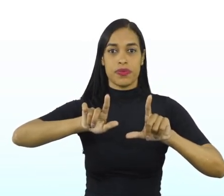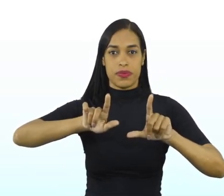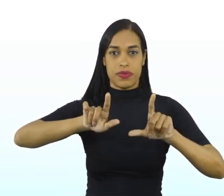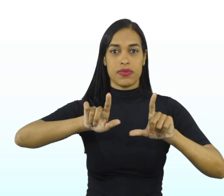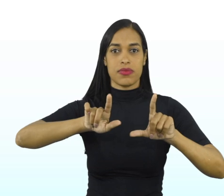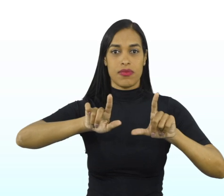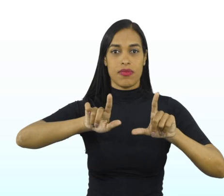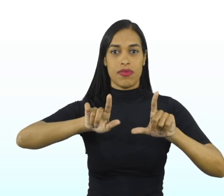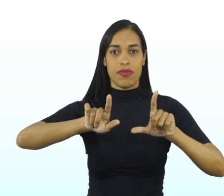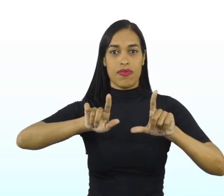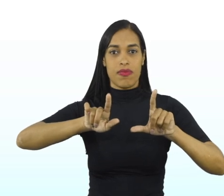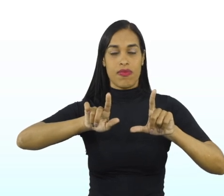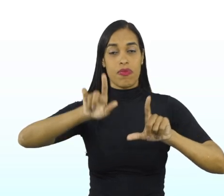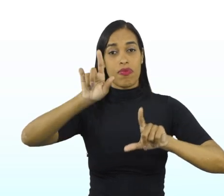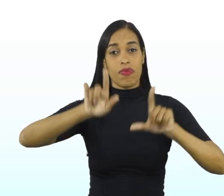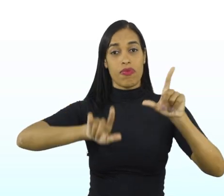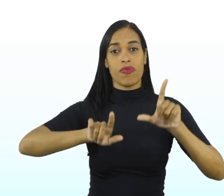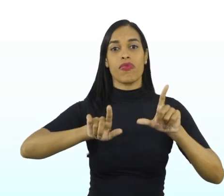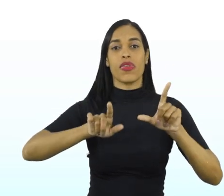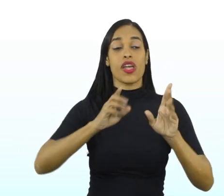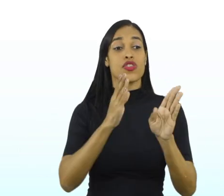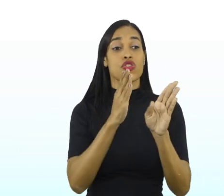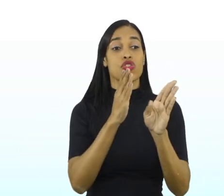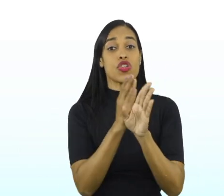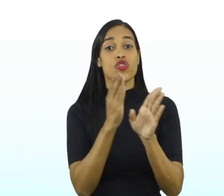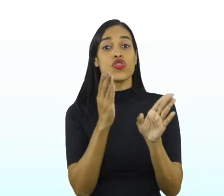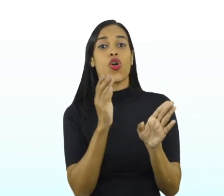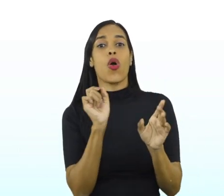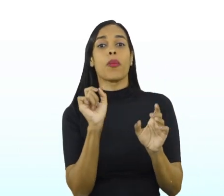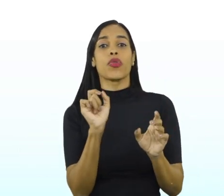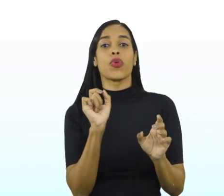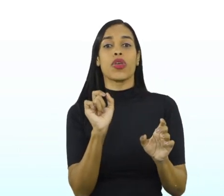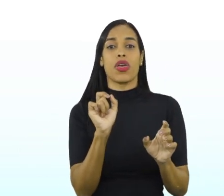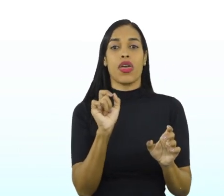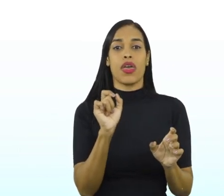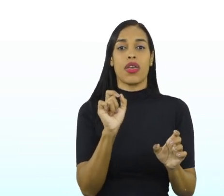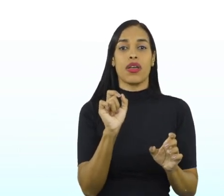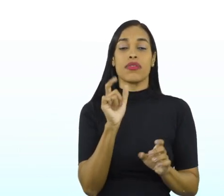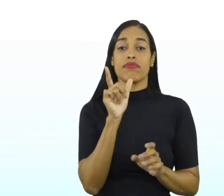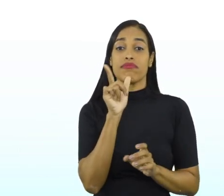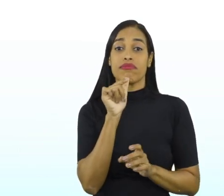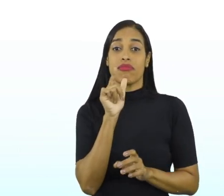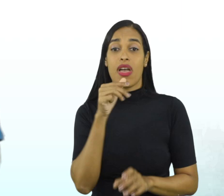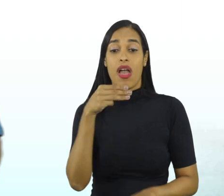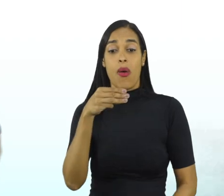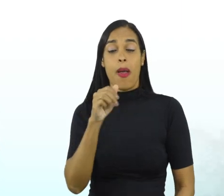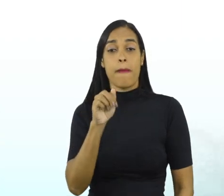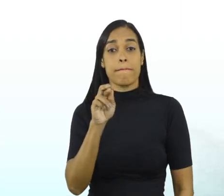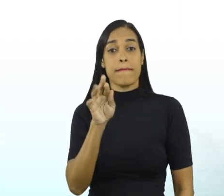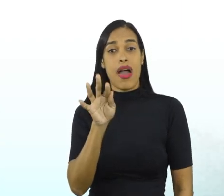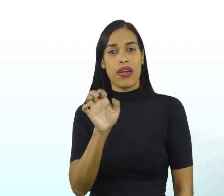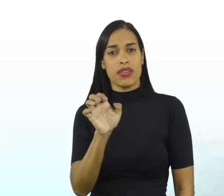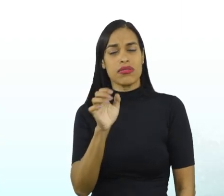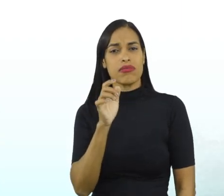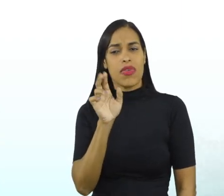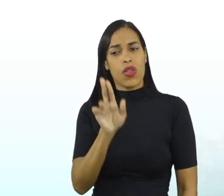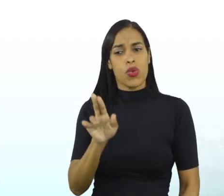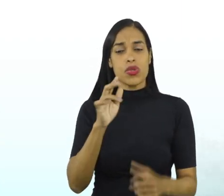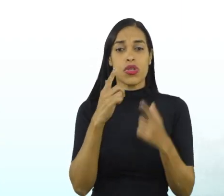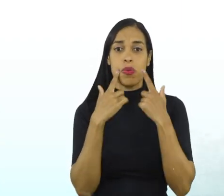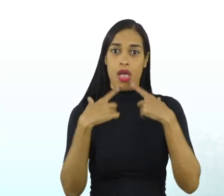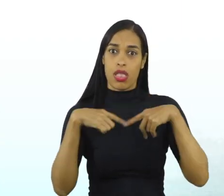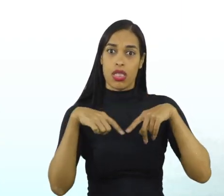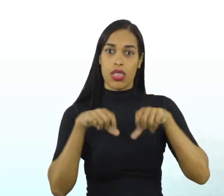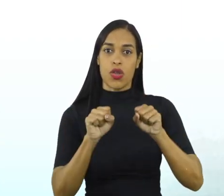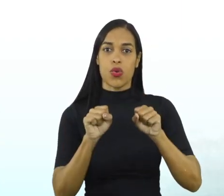lá, o radialista, sonda descobre evidência da existência de água em Marte. Veja que ele usa uma linguagem aí,